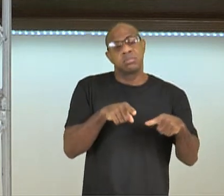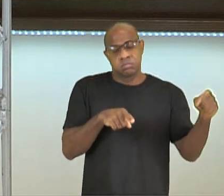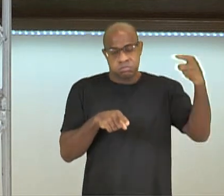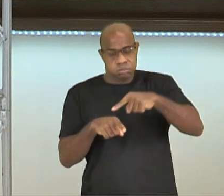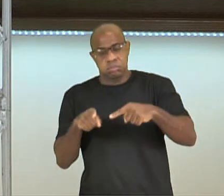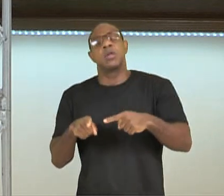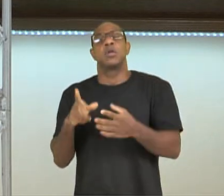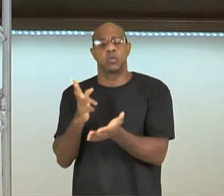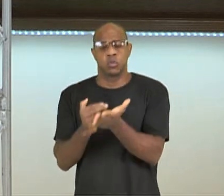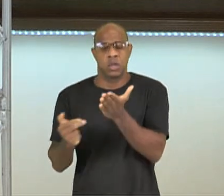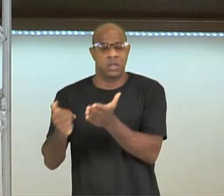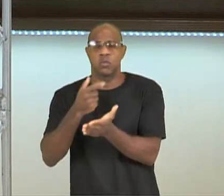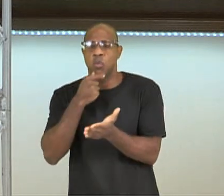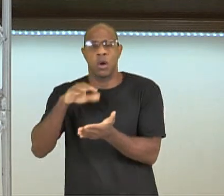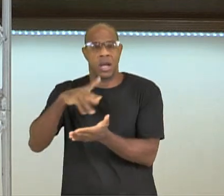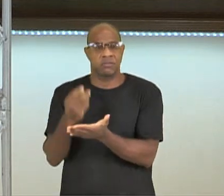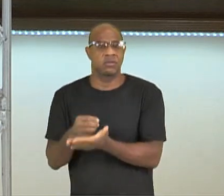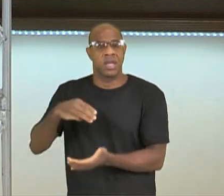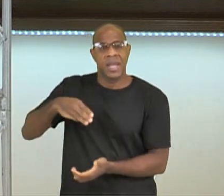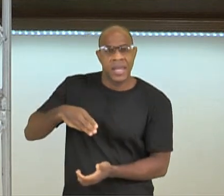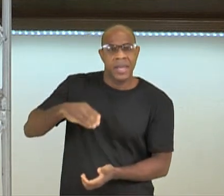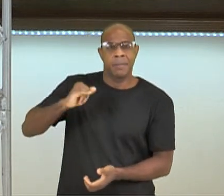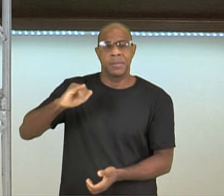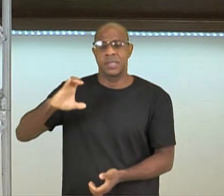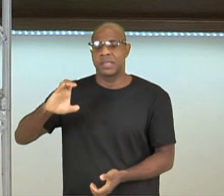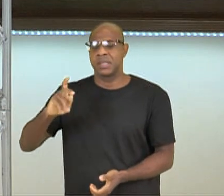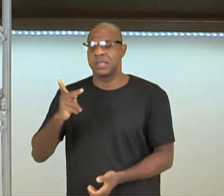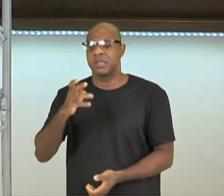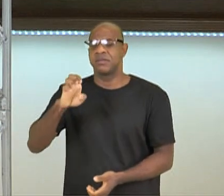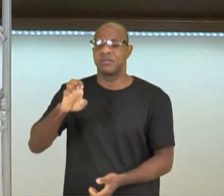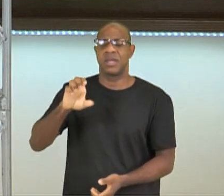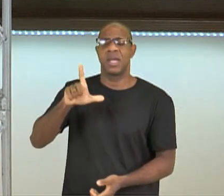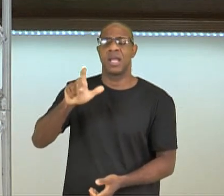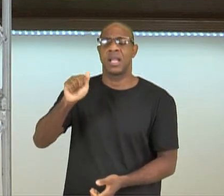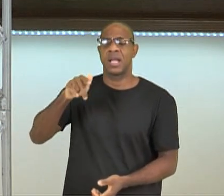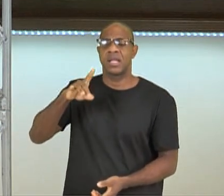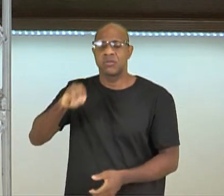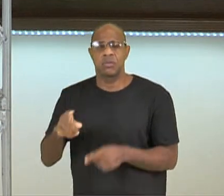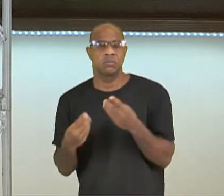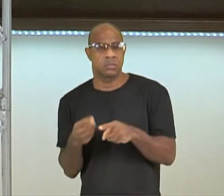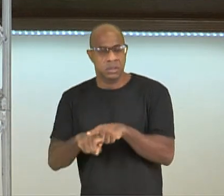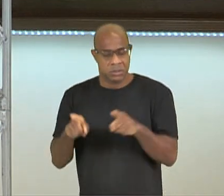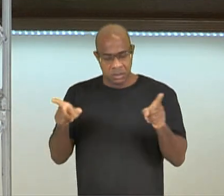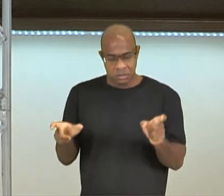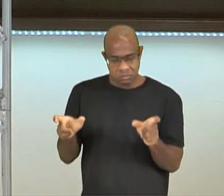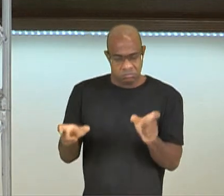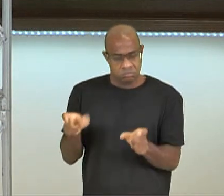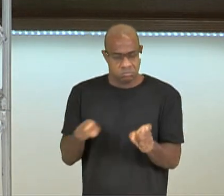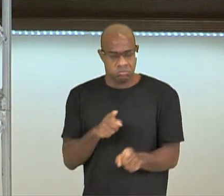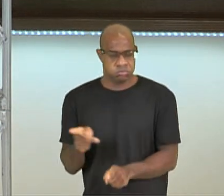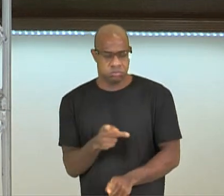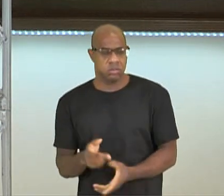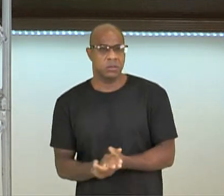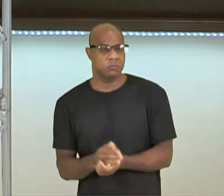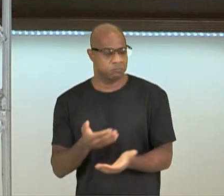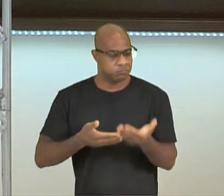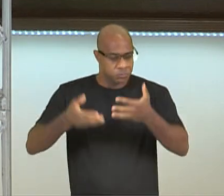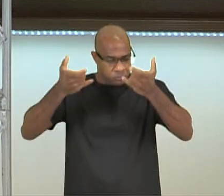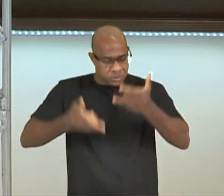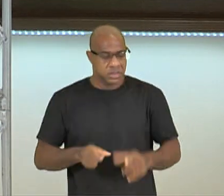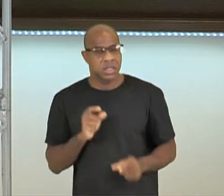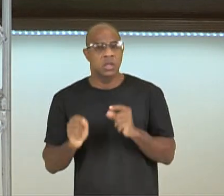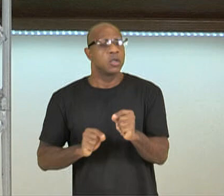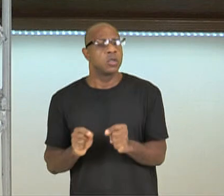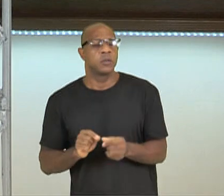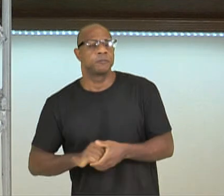artista Michelangelo. E lá vai aparecer outros artistas, o desenvolvimento, principalmente no período da pintura do teto da Capela Sistina, que vai se dar